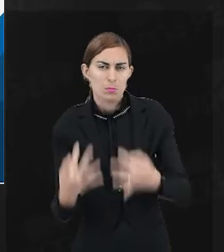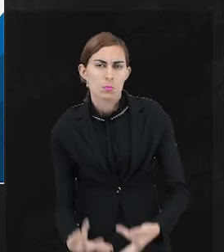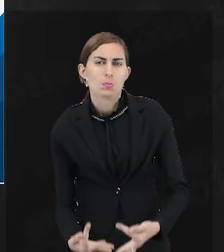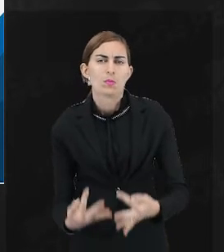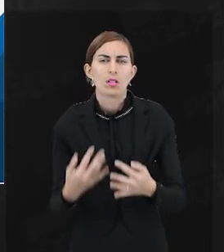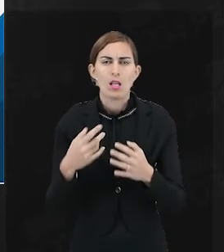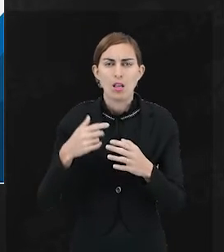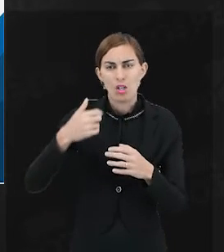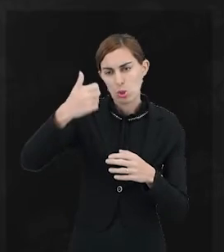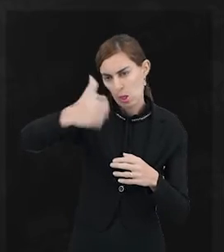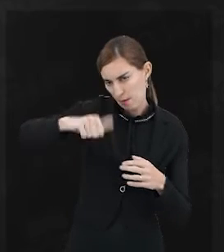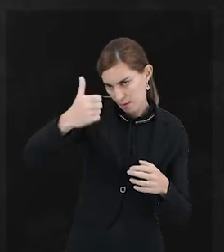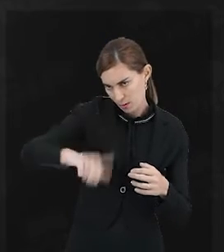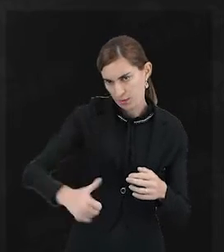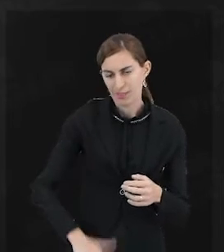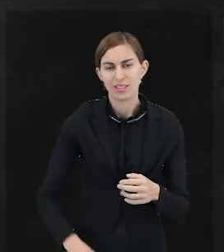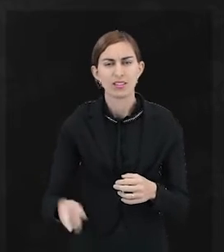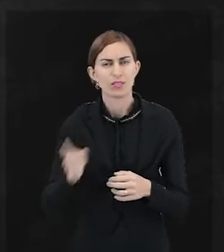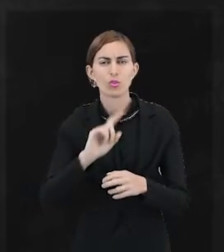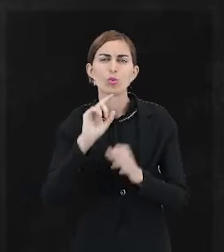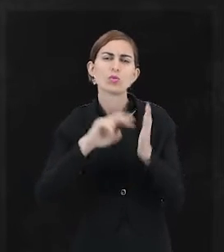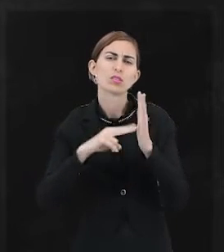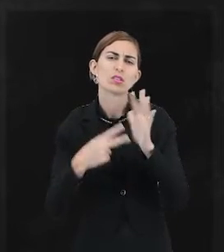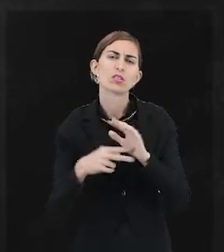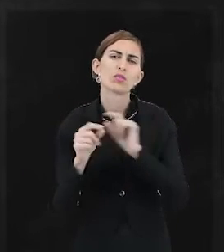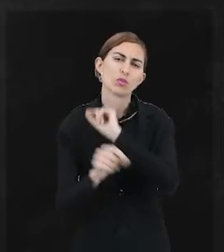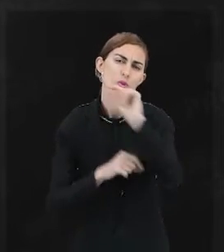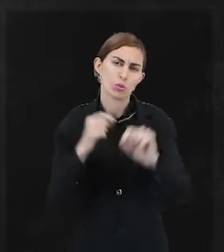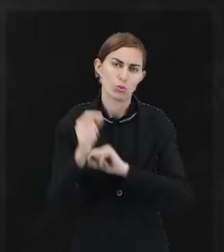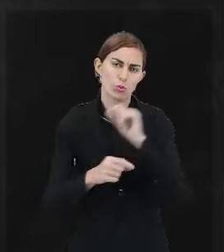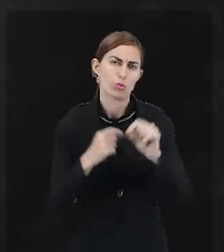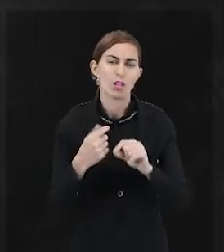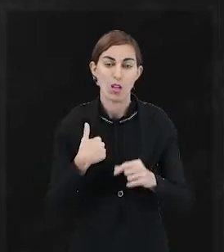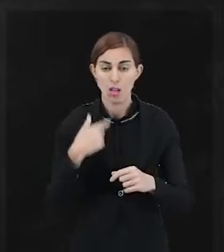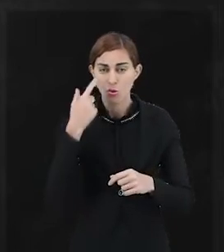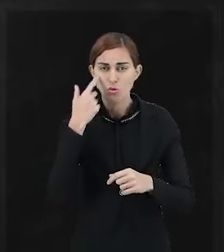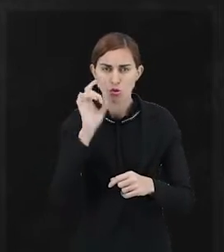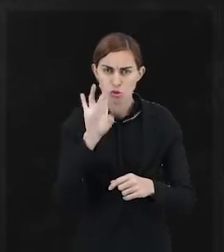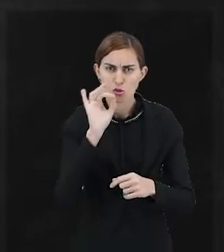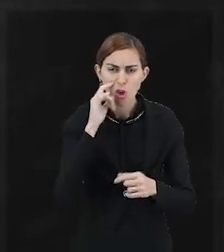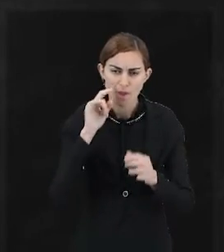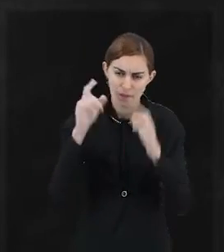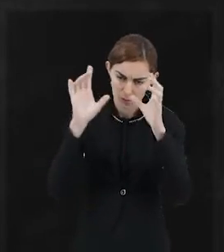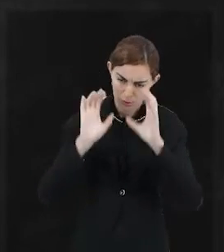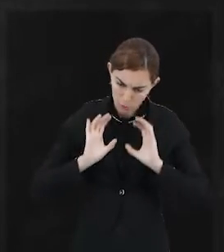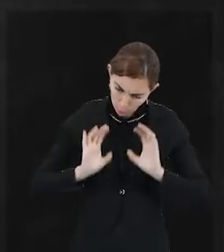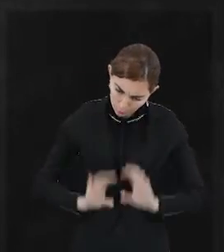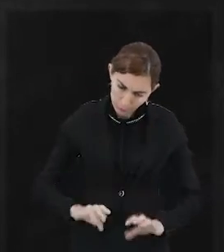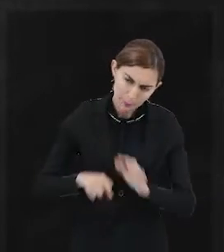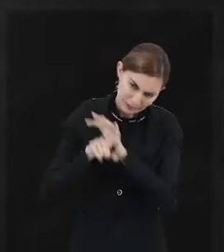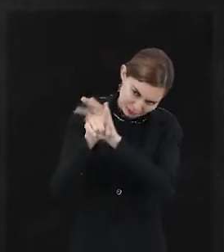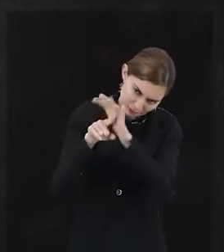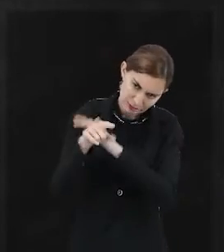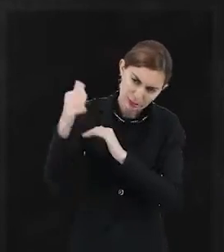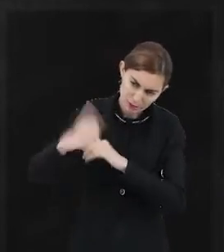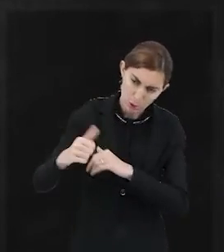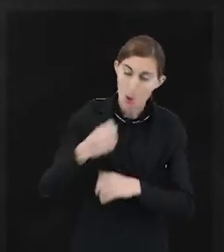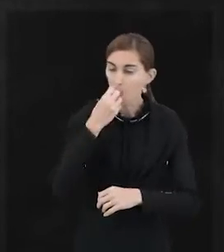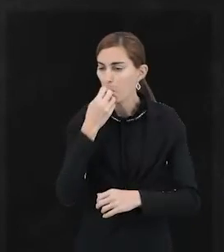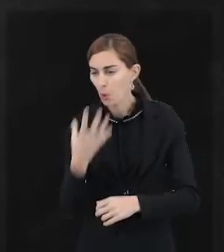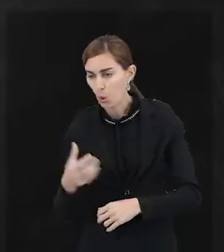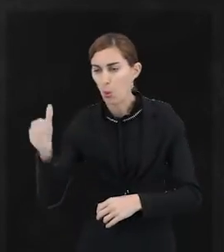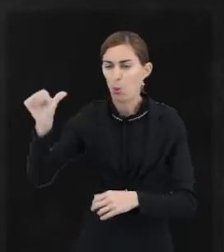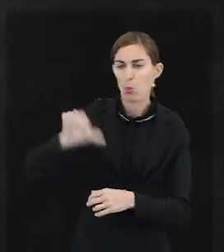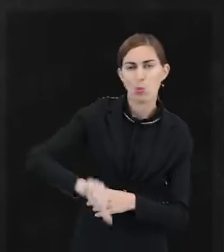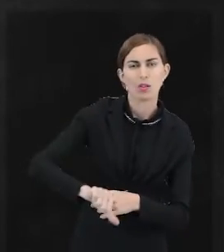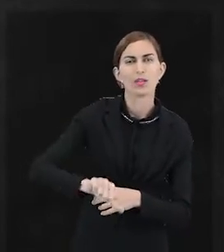de avaliativo. O que é que isso significa? Ao invés de eu avaliar o comportamento das pessoas, dizendo se ele é bom, se